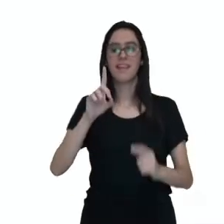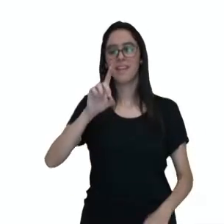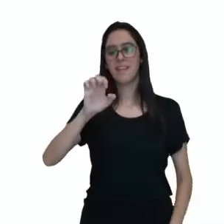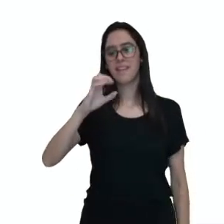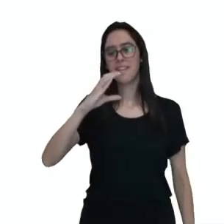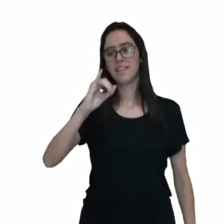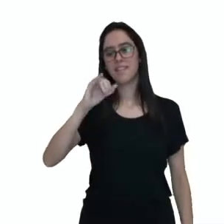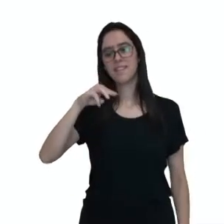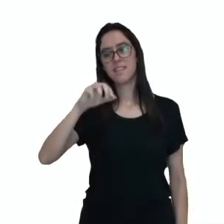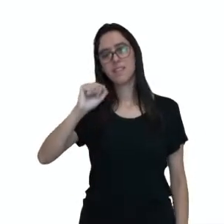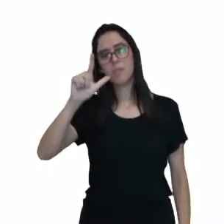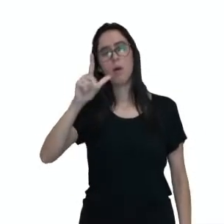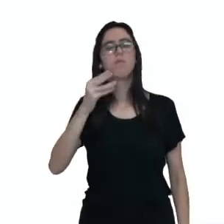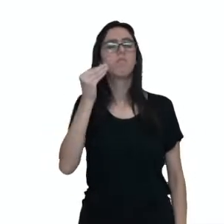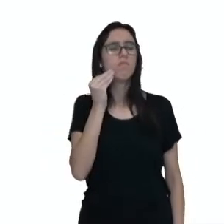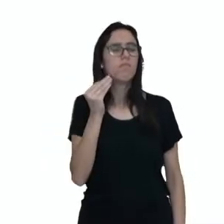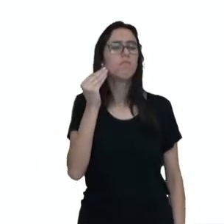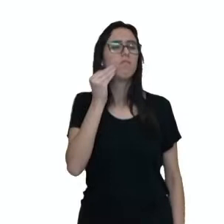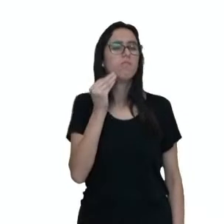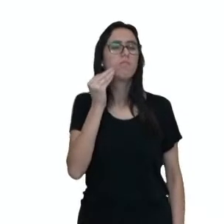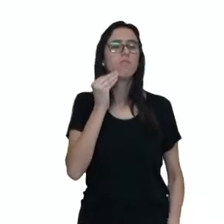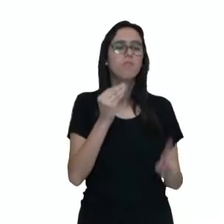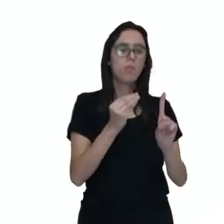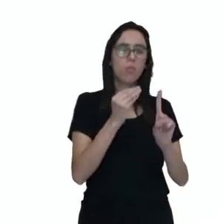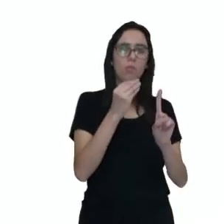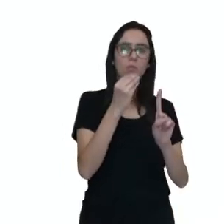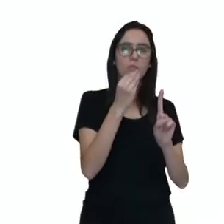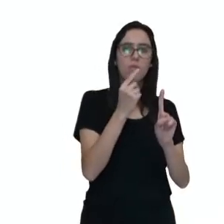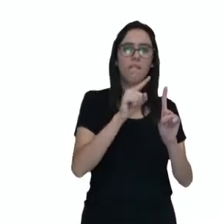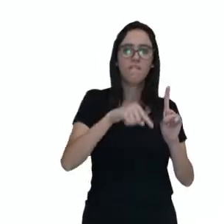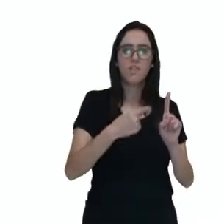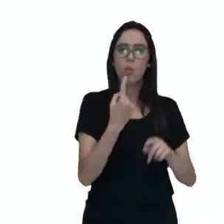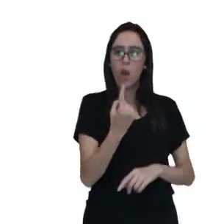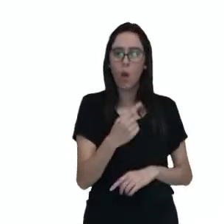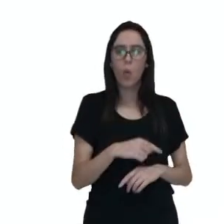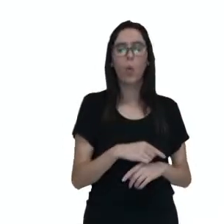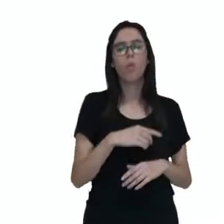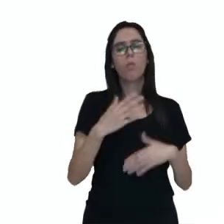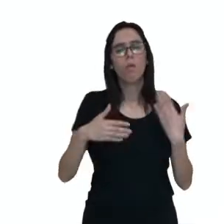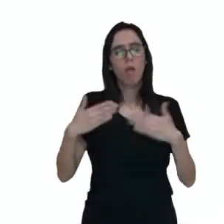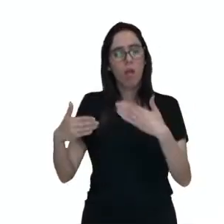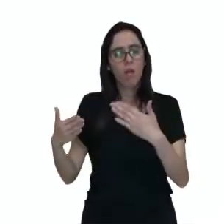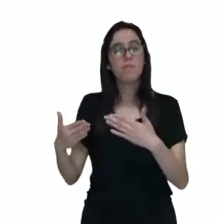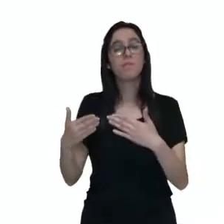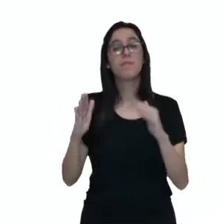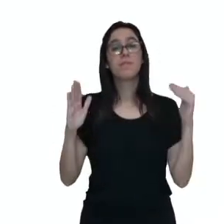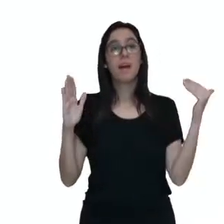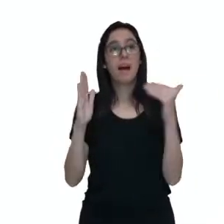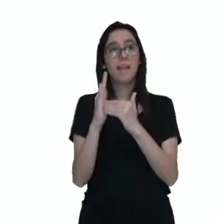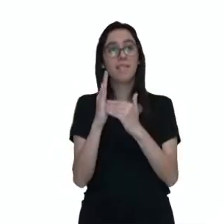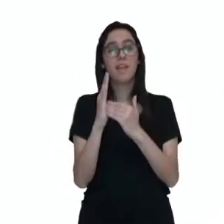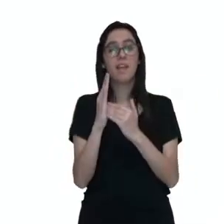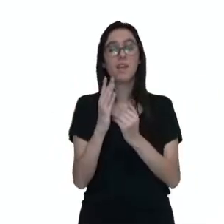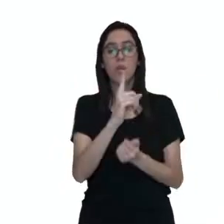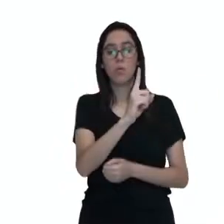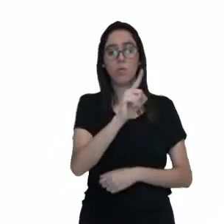tentando 1,1 ao quadrado, 1,2, 1,3. Quando eu chego no 1,4,